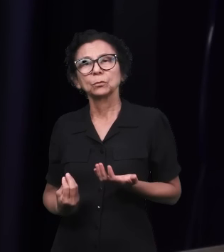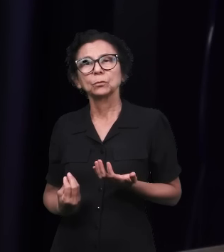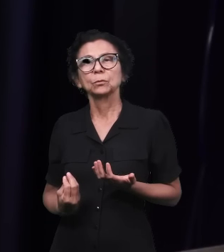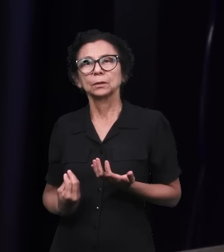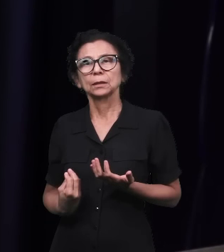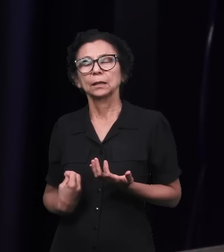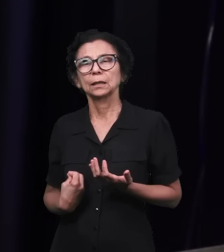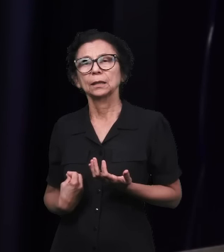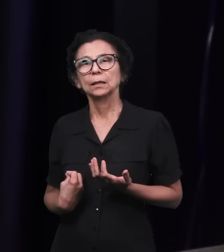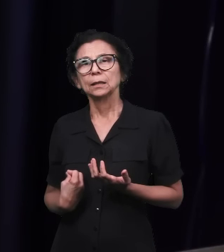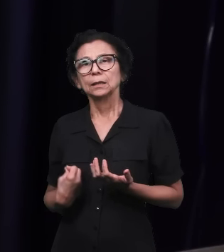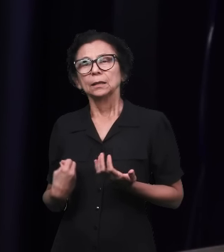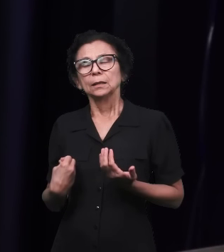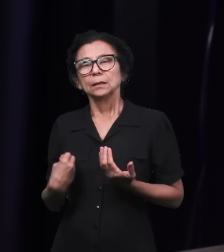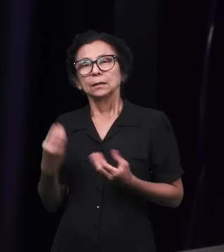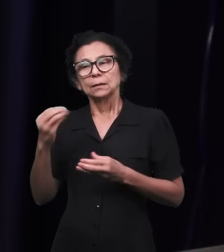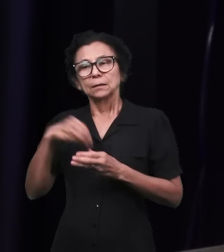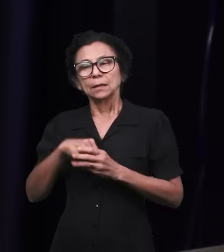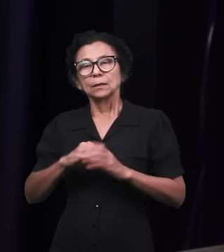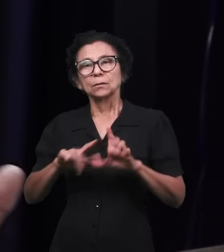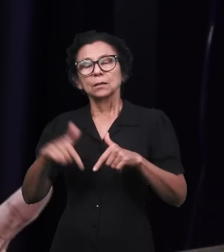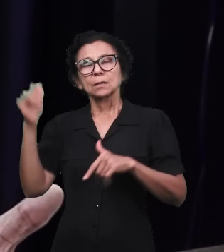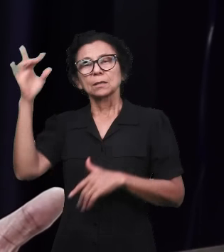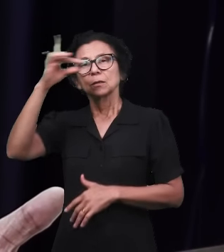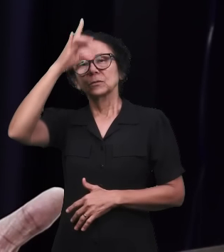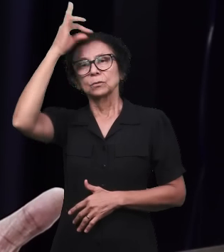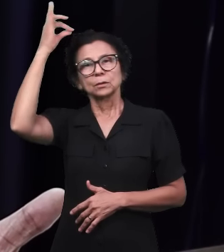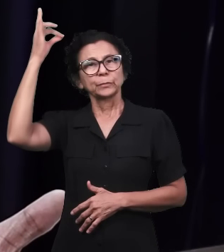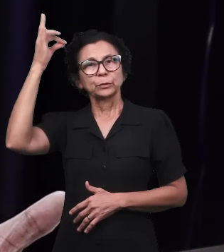Não há como misturar dentro do Evangelho